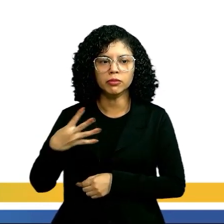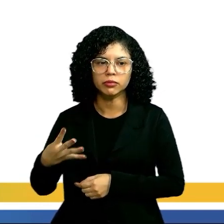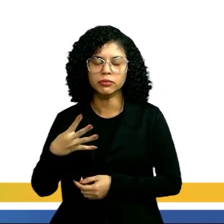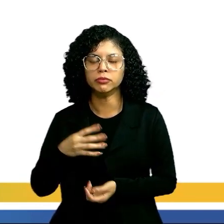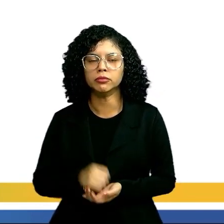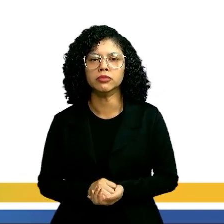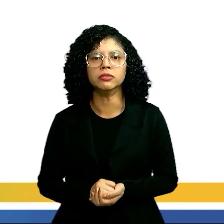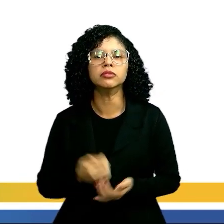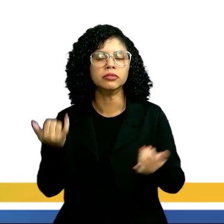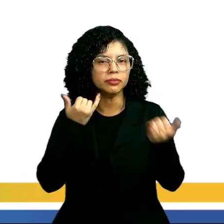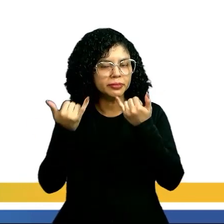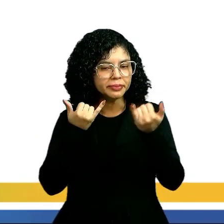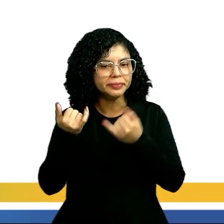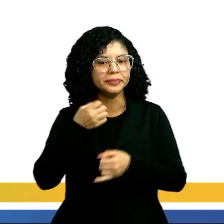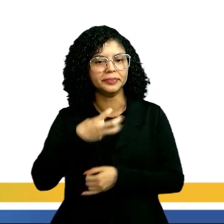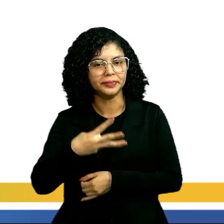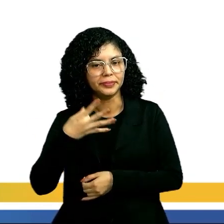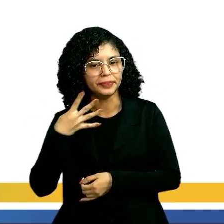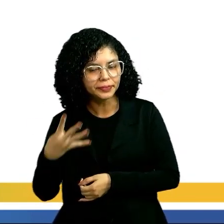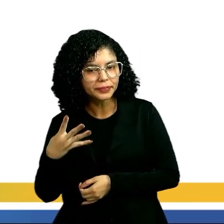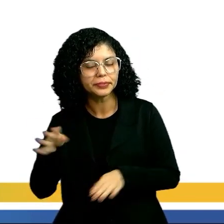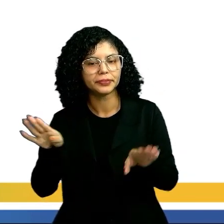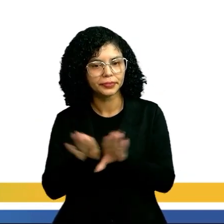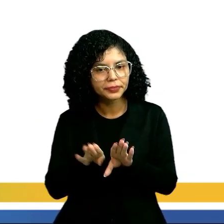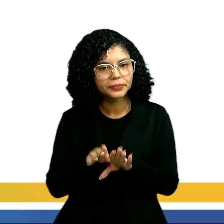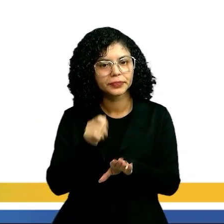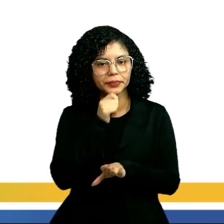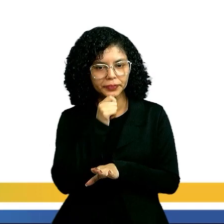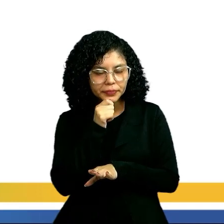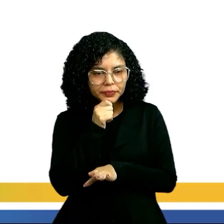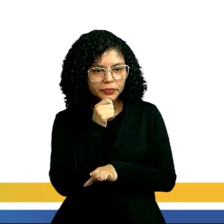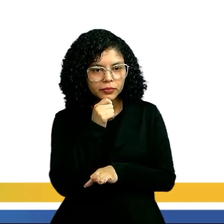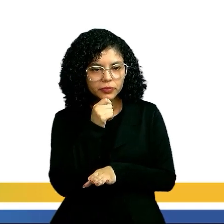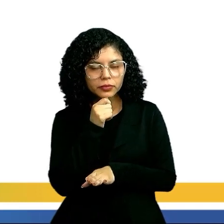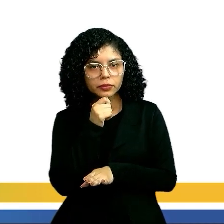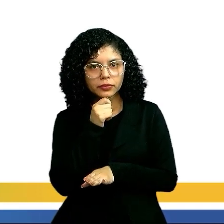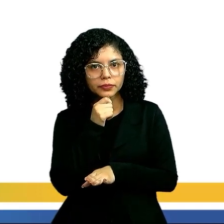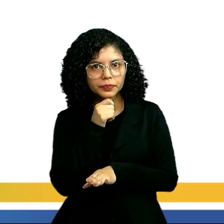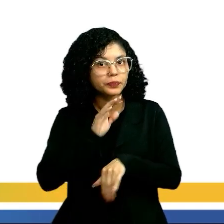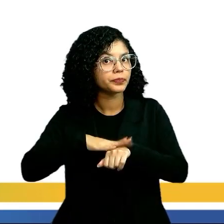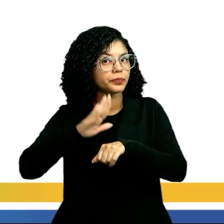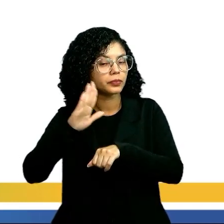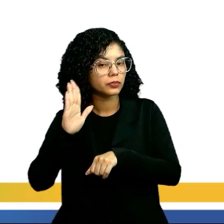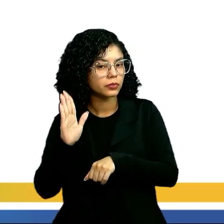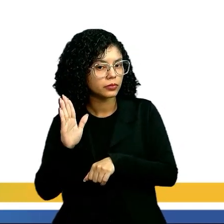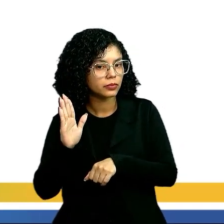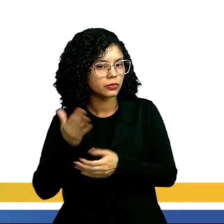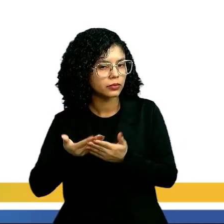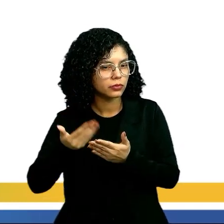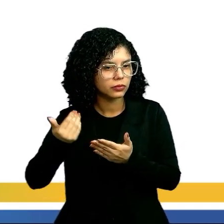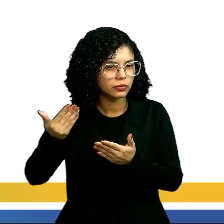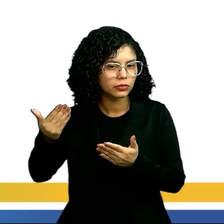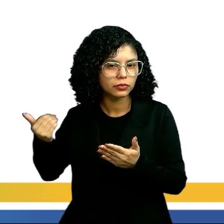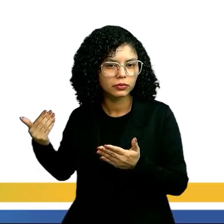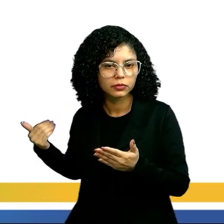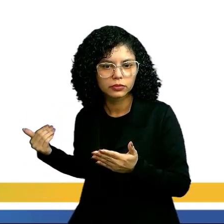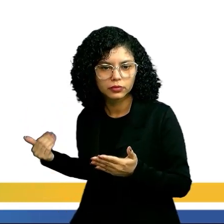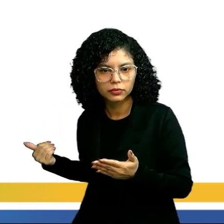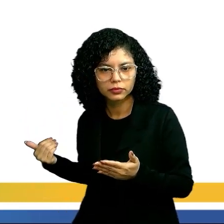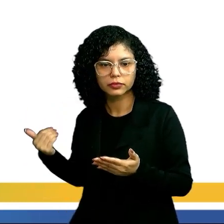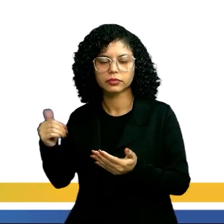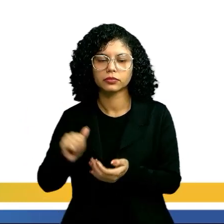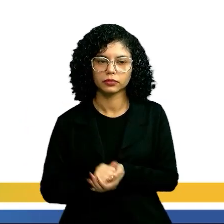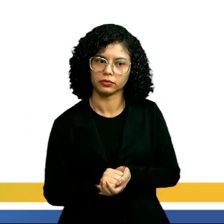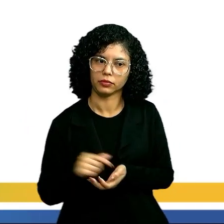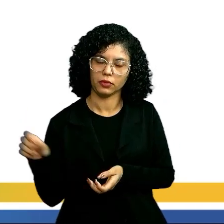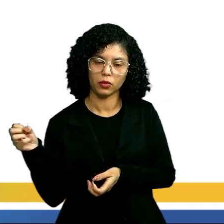34. Essa informação de 34, ela é uma informação mais antiga, mais anterior.